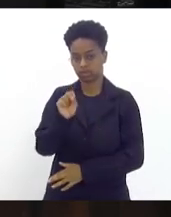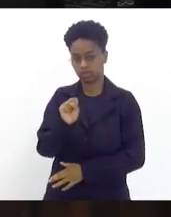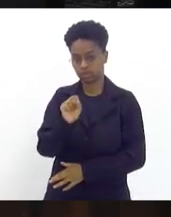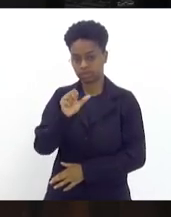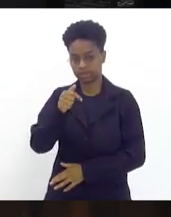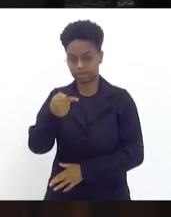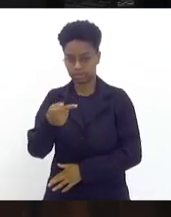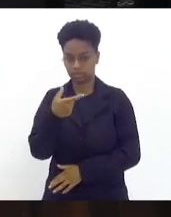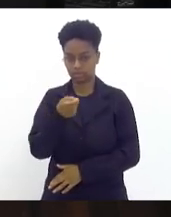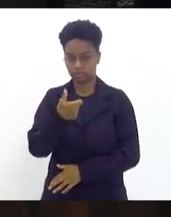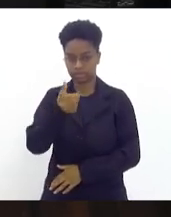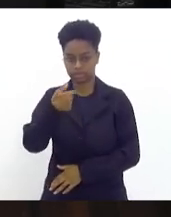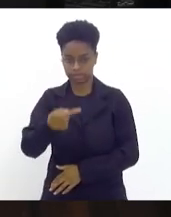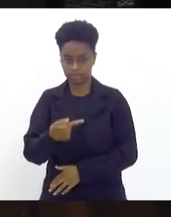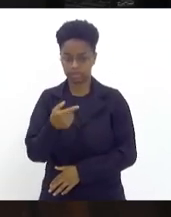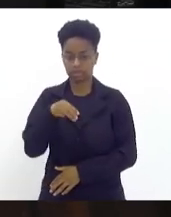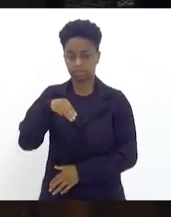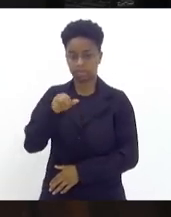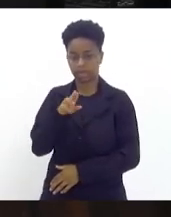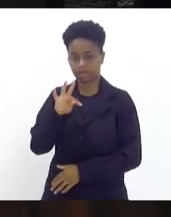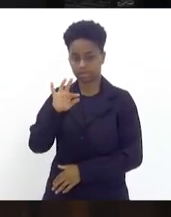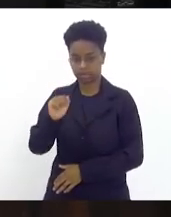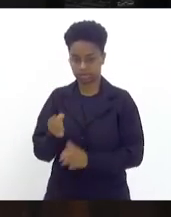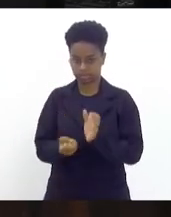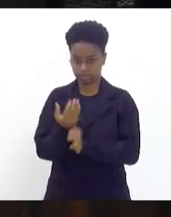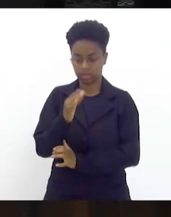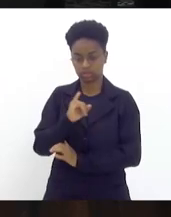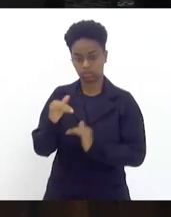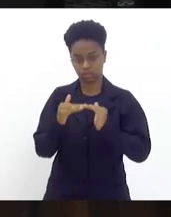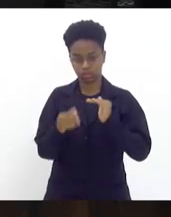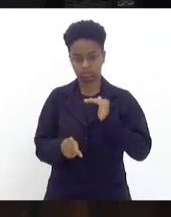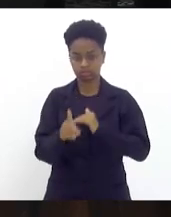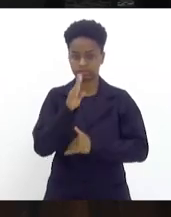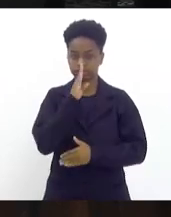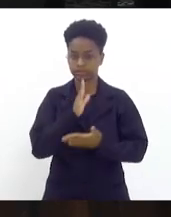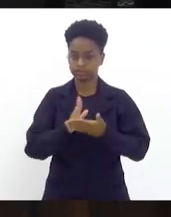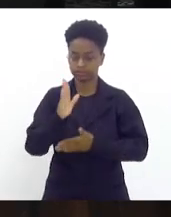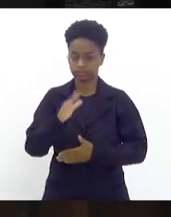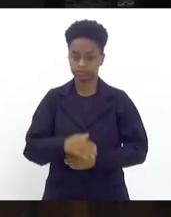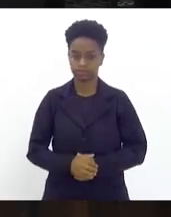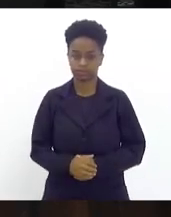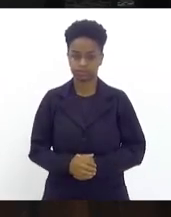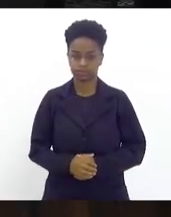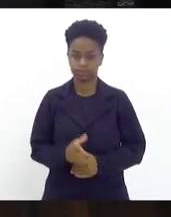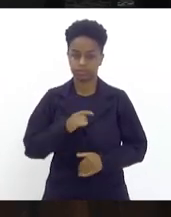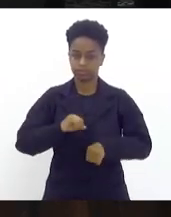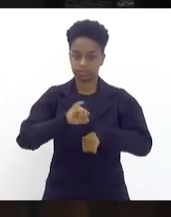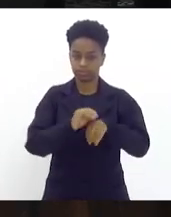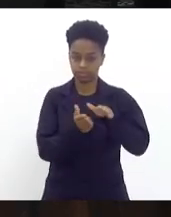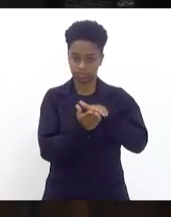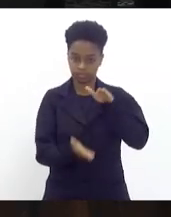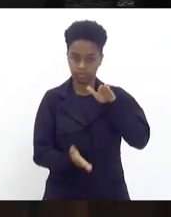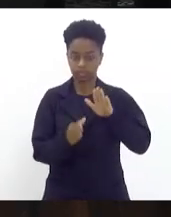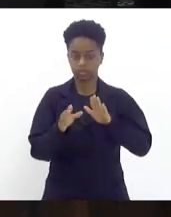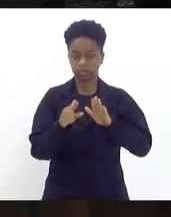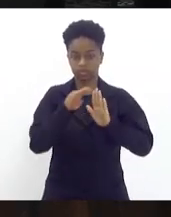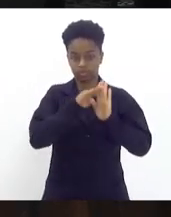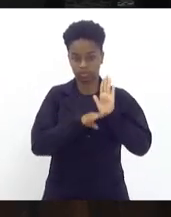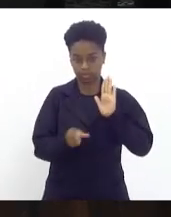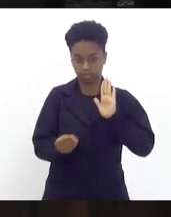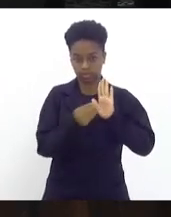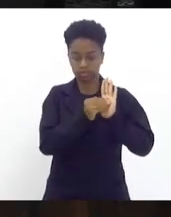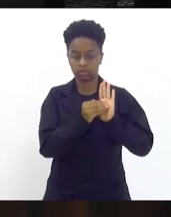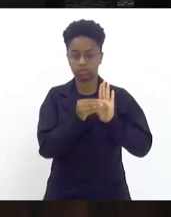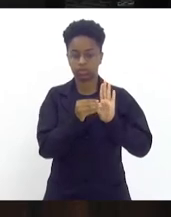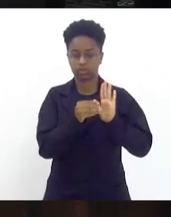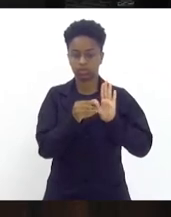17 deputada Marta Rocha vocês que a própria maneira de combustão aprovado a sobremesa é creme de inclusão lá do dia